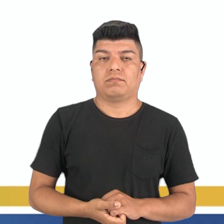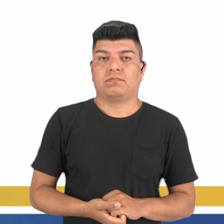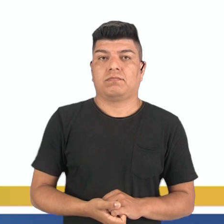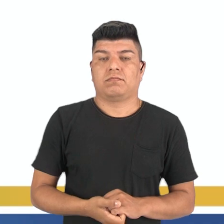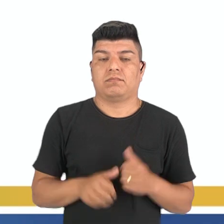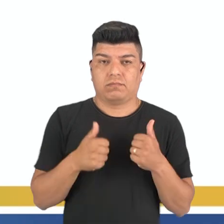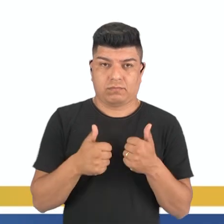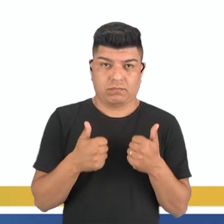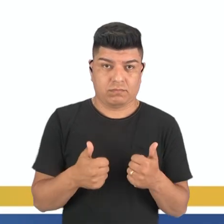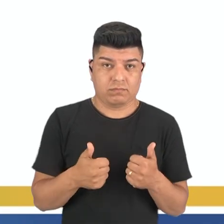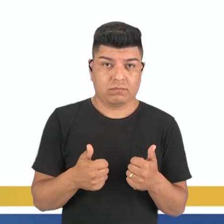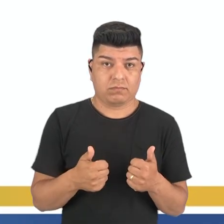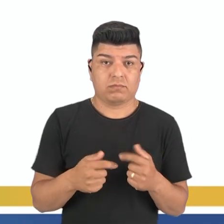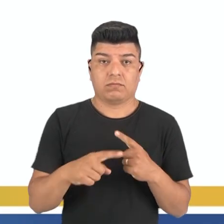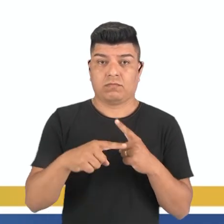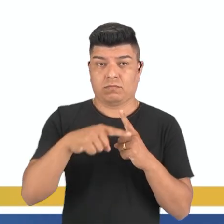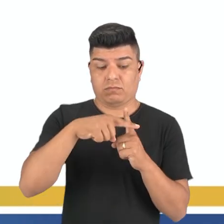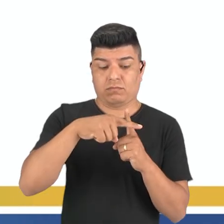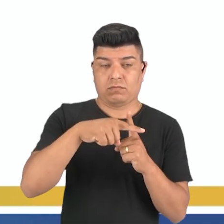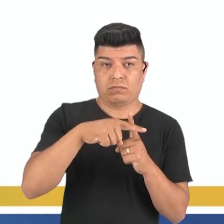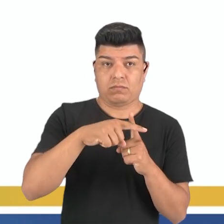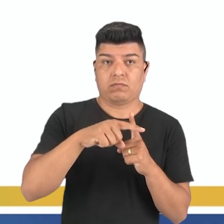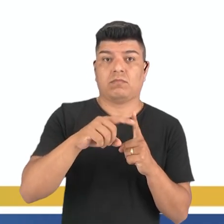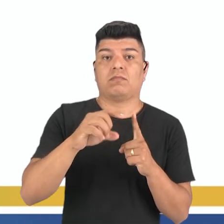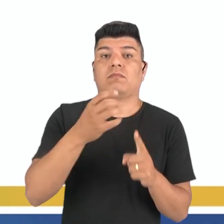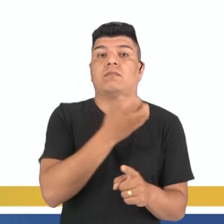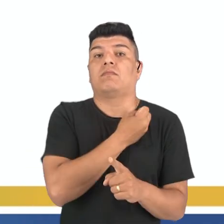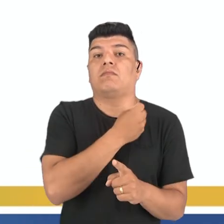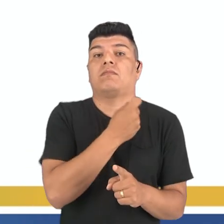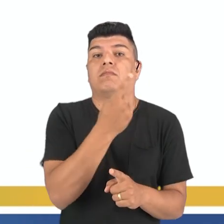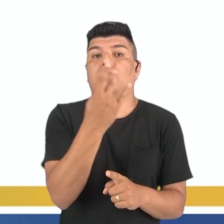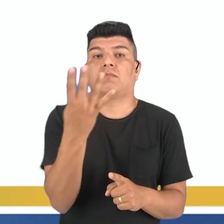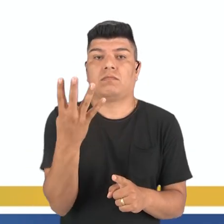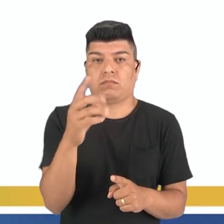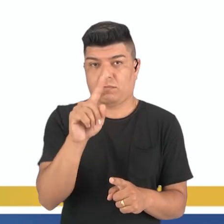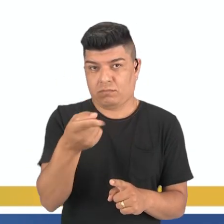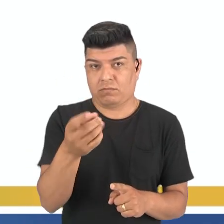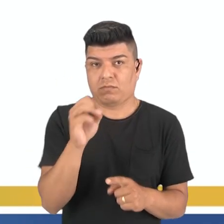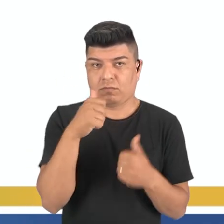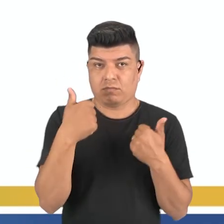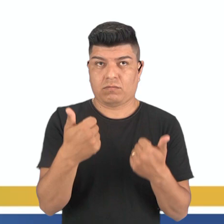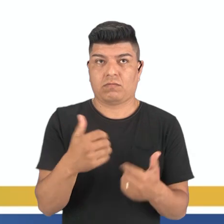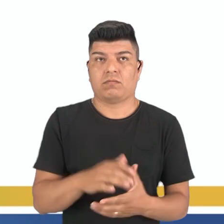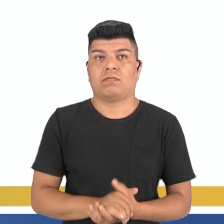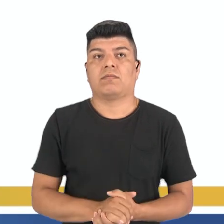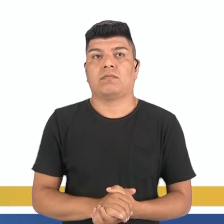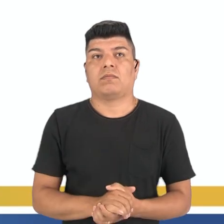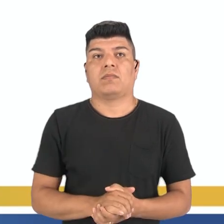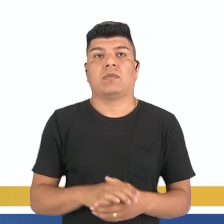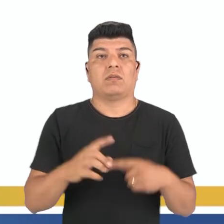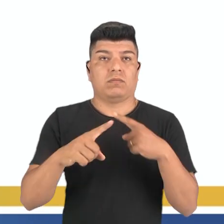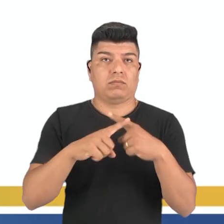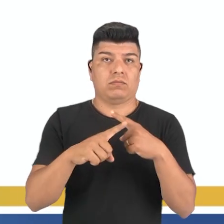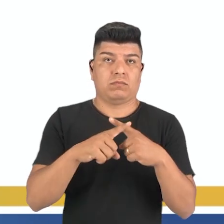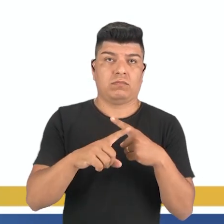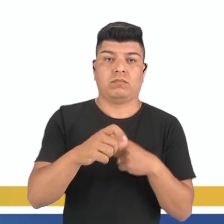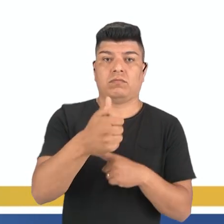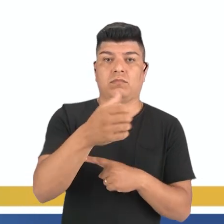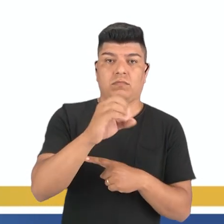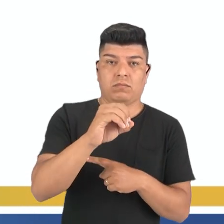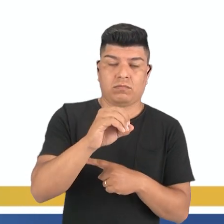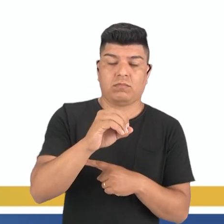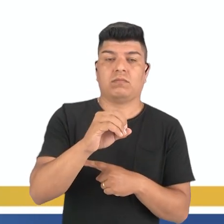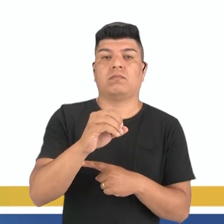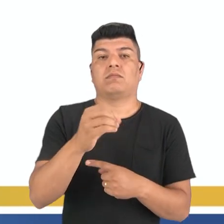resultado, beleza? Que nós vamos somar as casas decimais para colocar no resultado, beleza? E também como